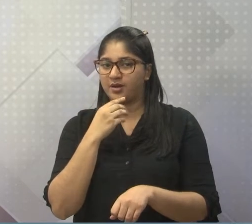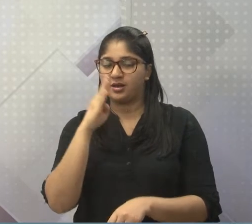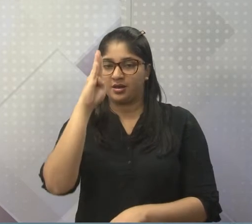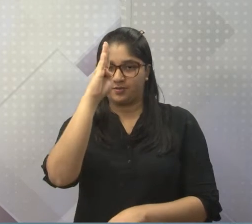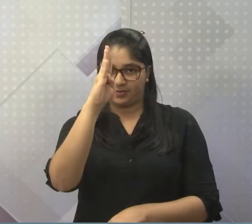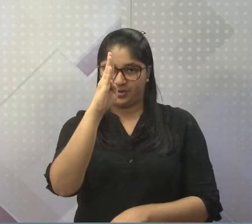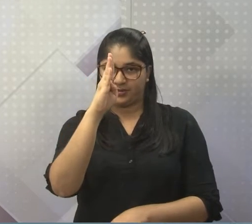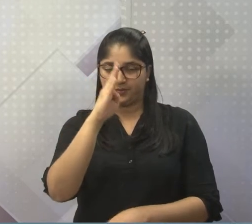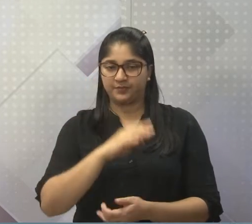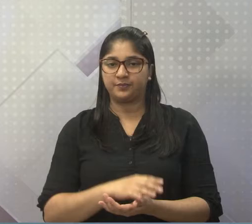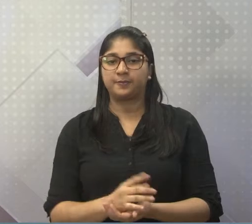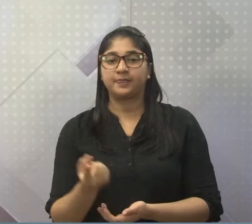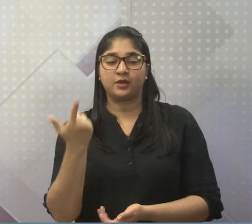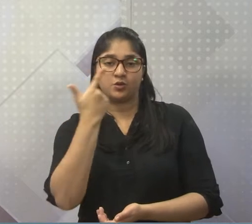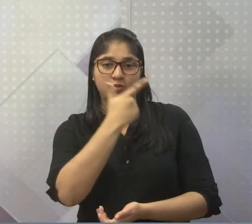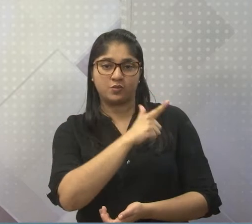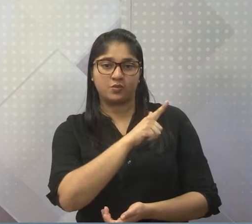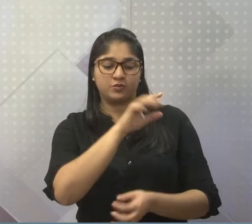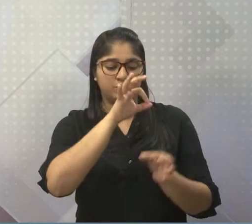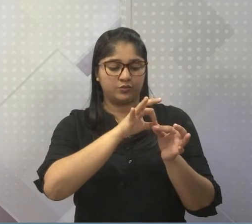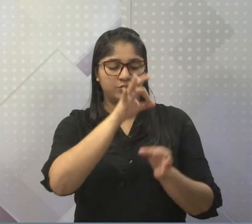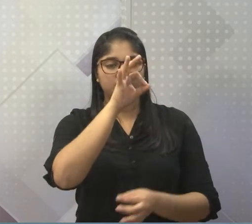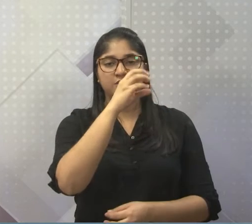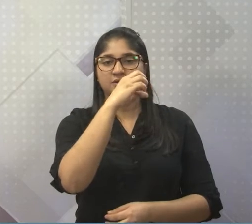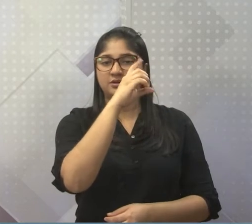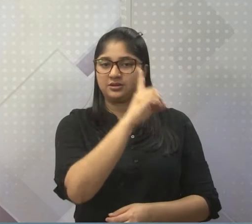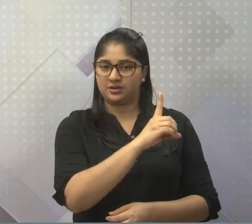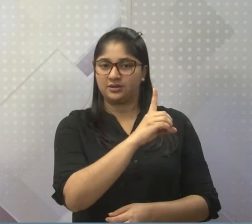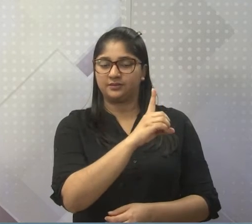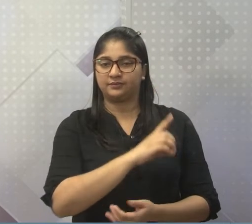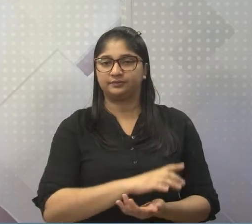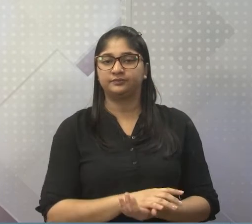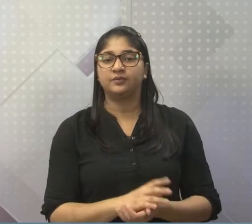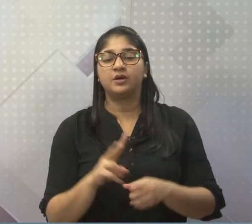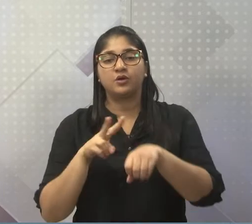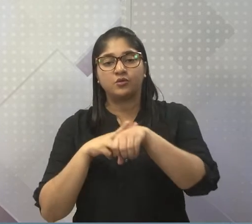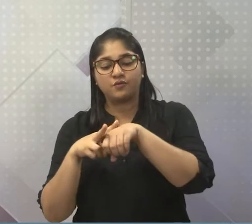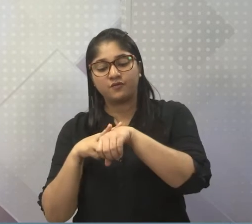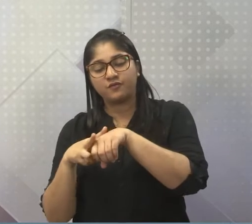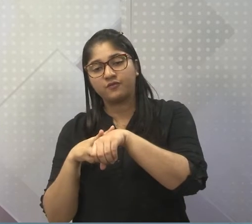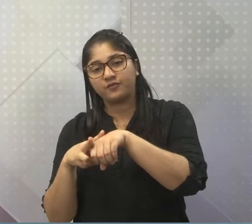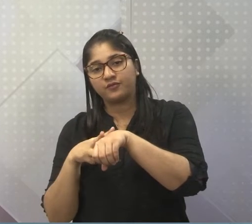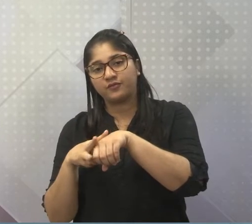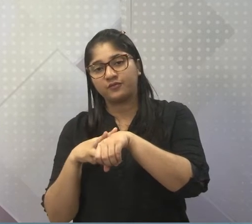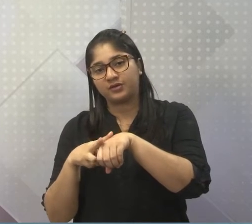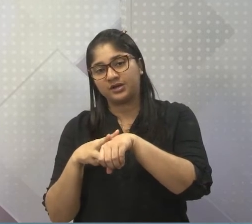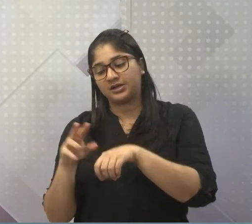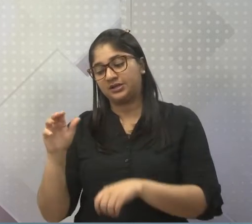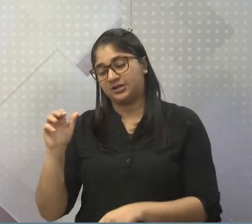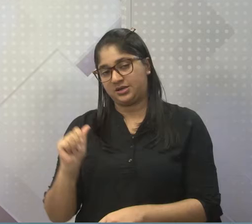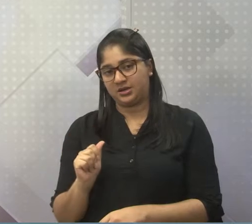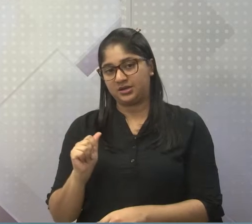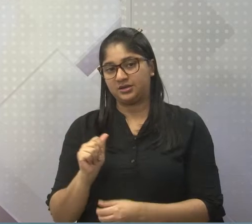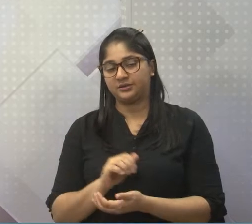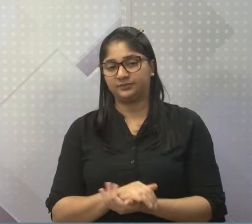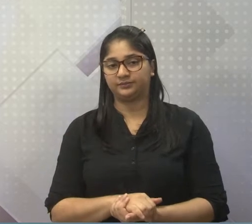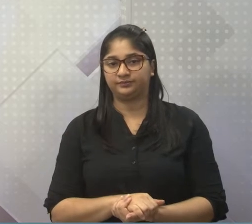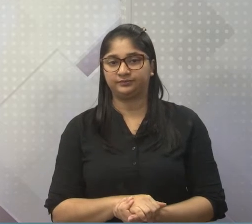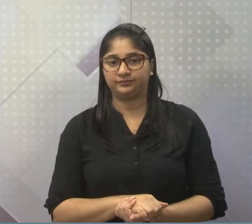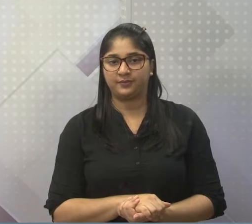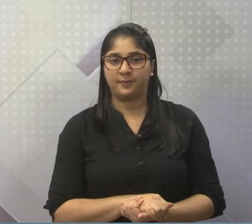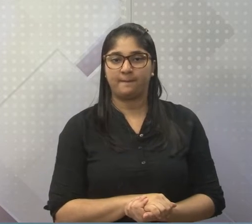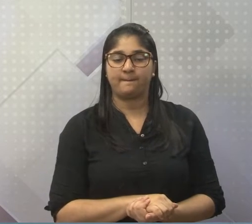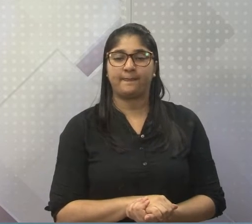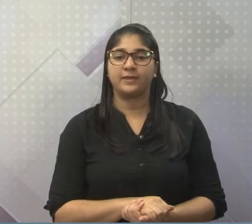deixa eu chamar aqui de D. Tenho o vértice D. E no meu ângulo verde eu tenho o vértice A.